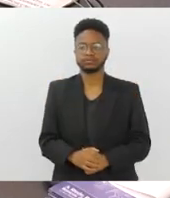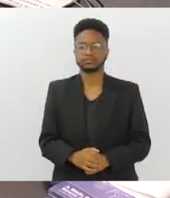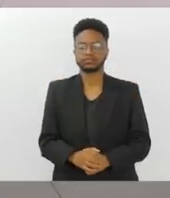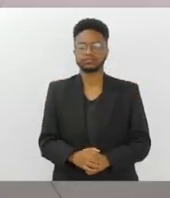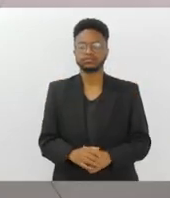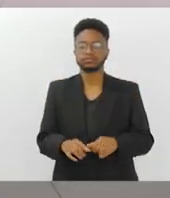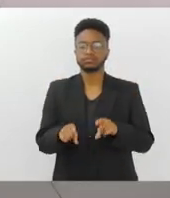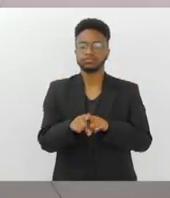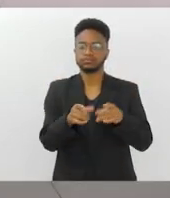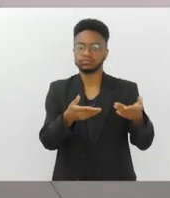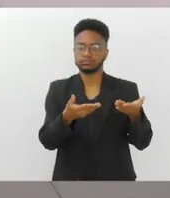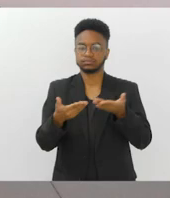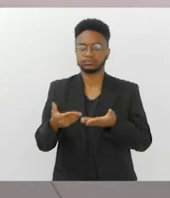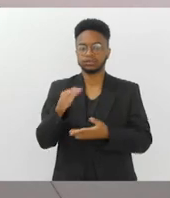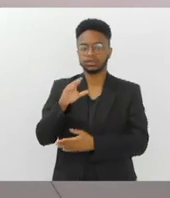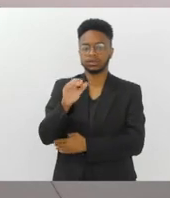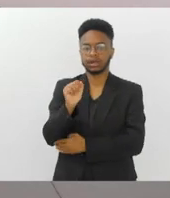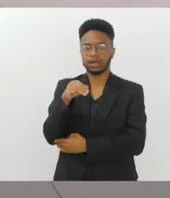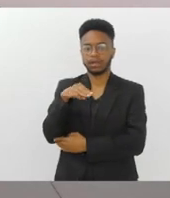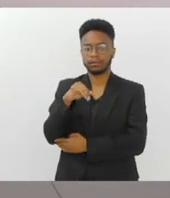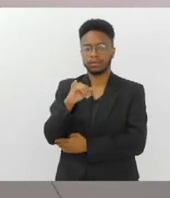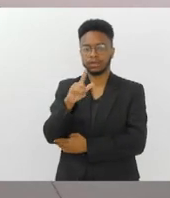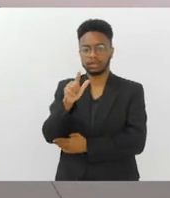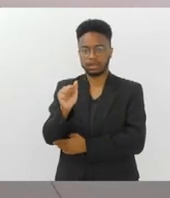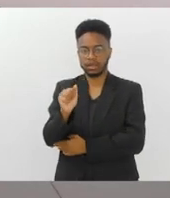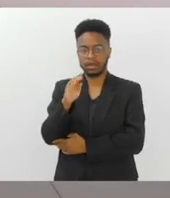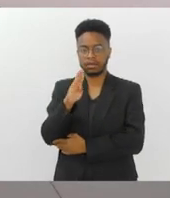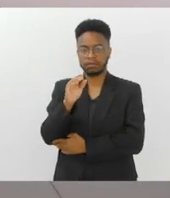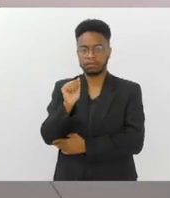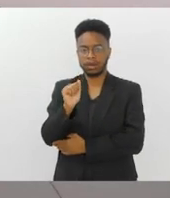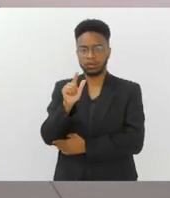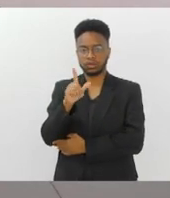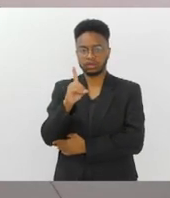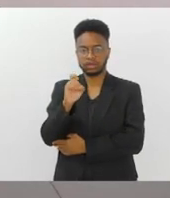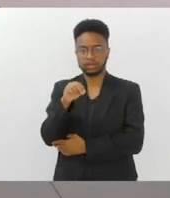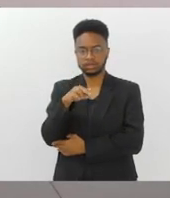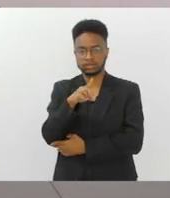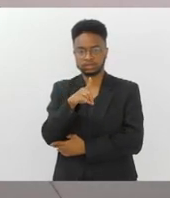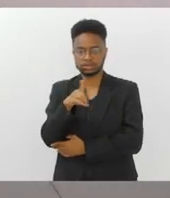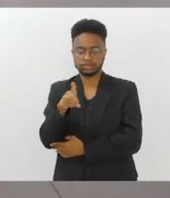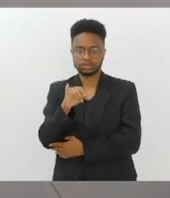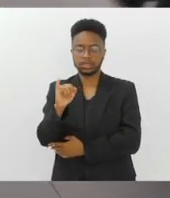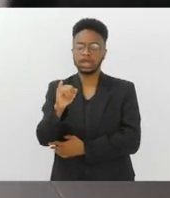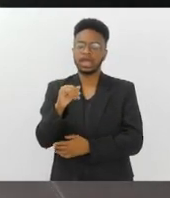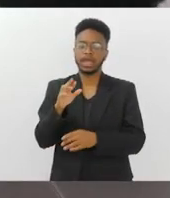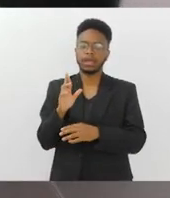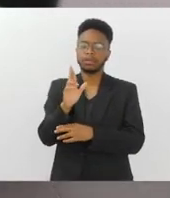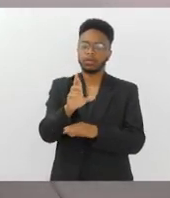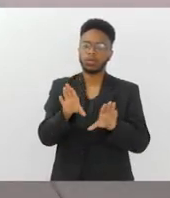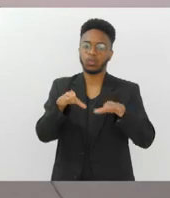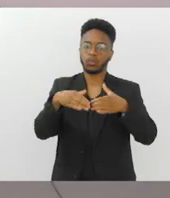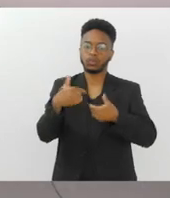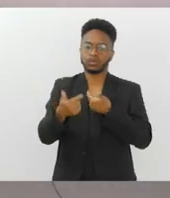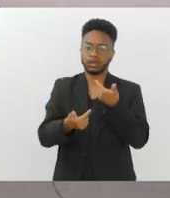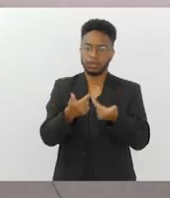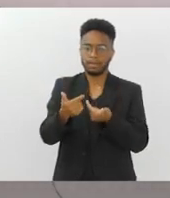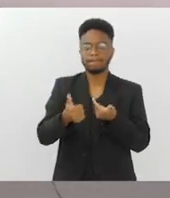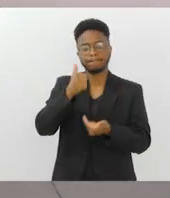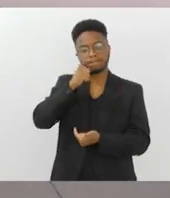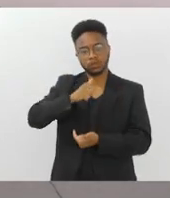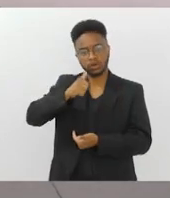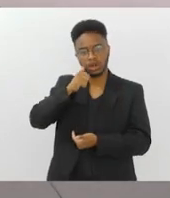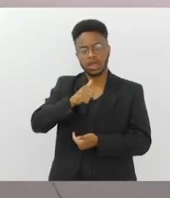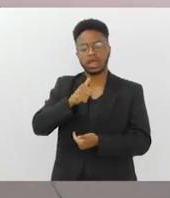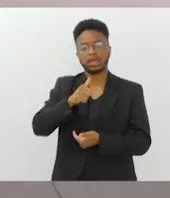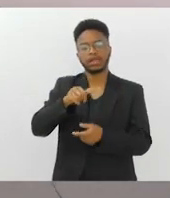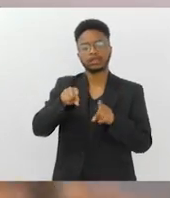Convido ainda a senhora Camila Baldanzi, representante do Grupo de Trabalho Meninas e Mulheres em Privação de Liberdade no